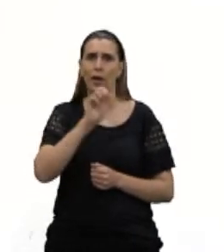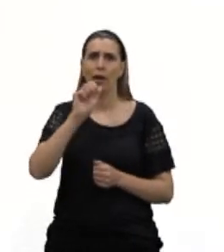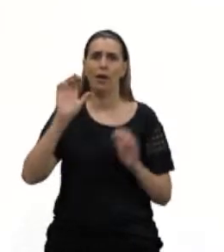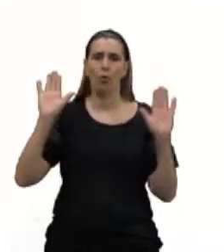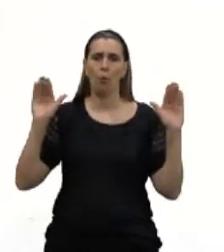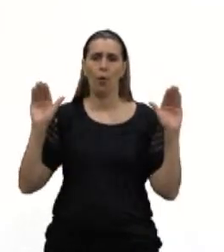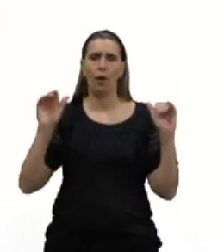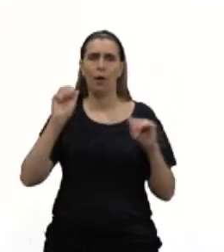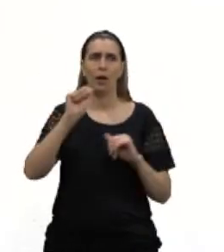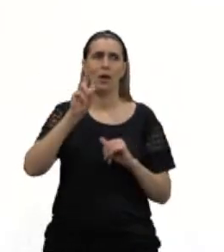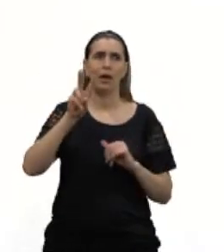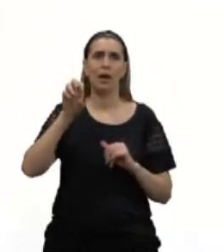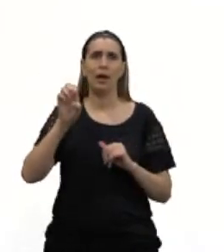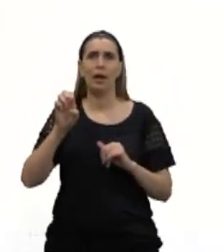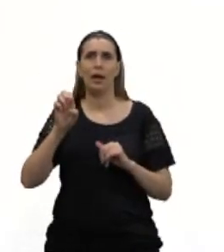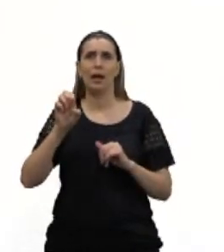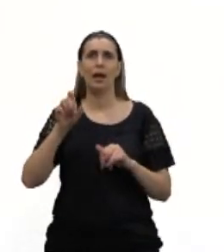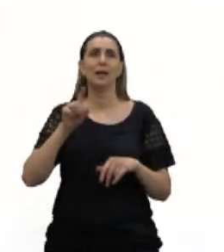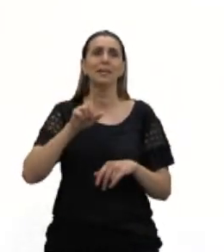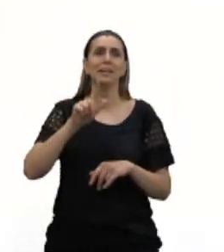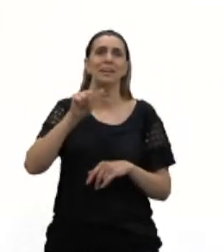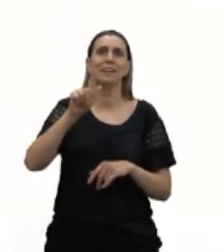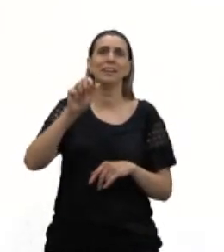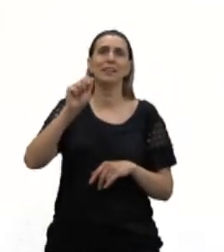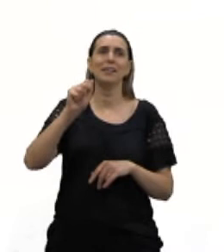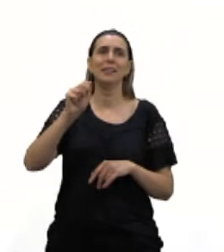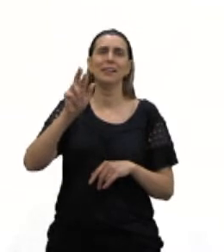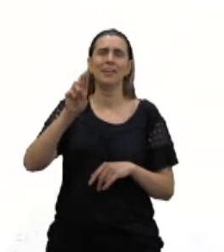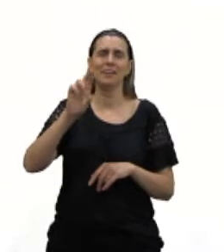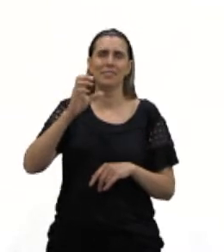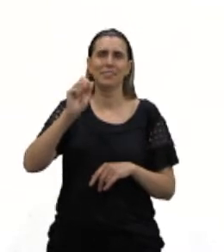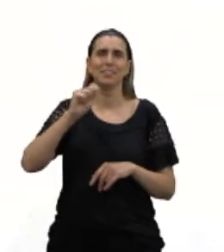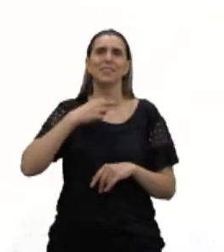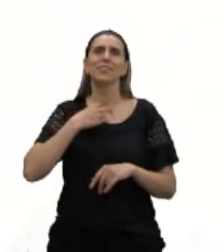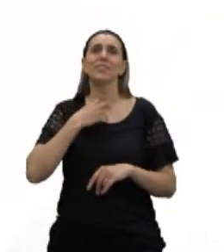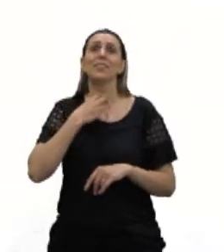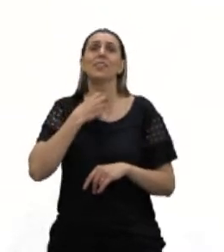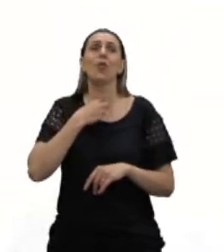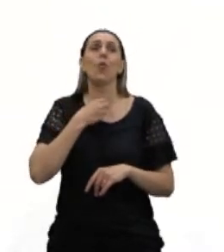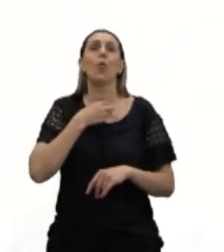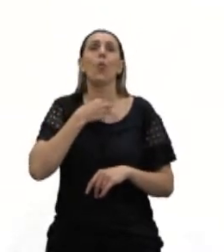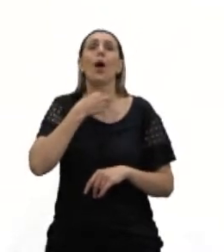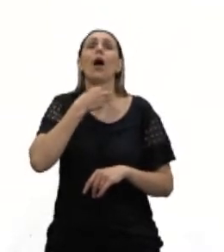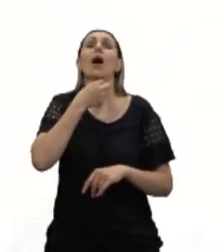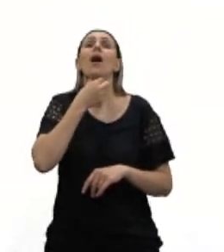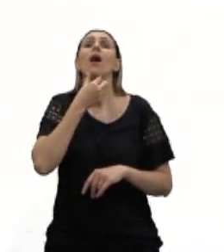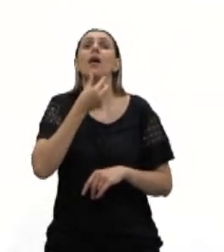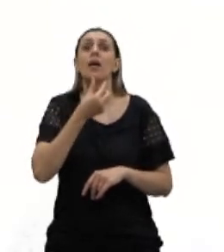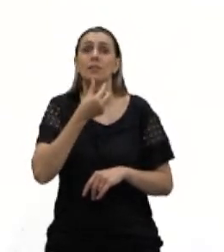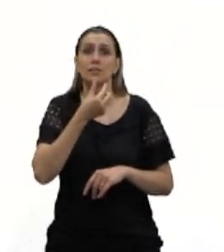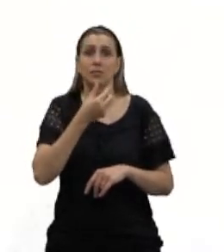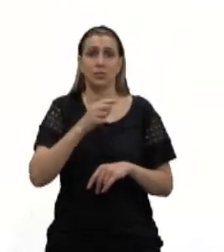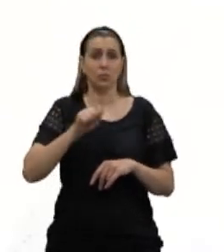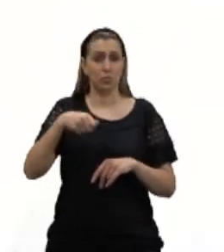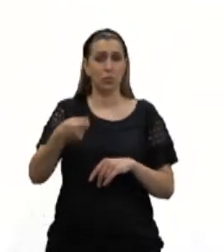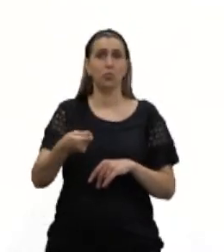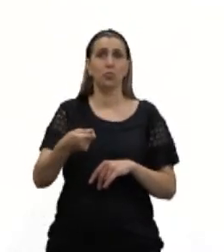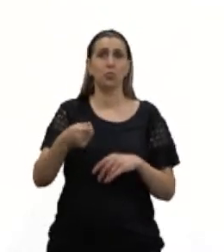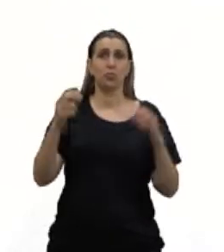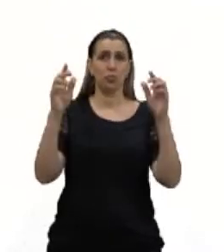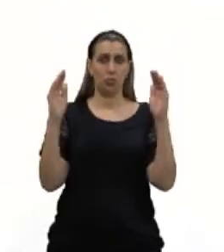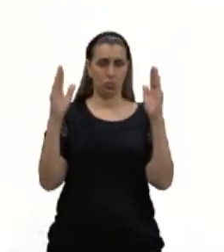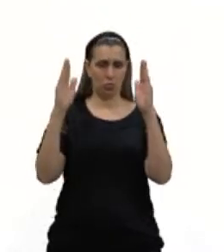Bom, uma garça. Obrigada, prof. A prof de biologia está aqui. Então, são duas garças que estão, né, que